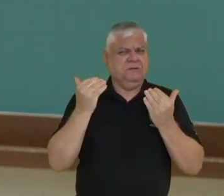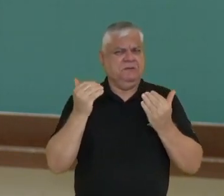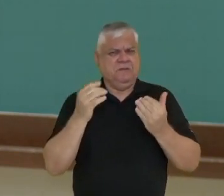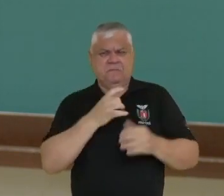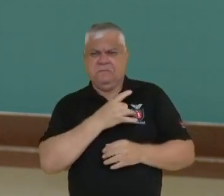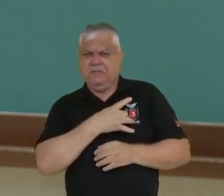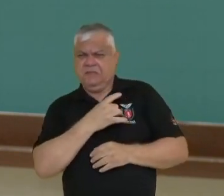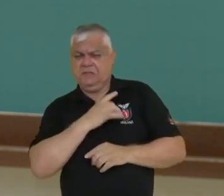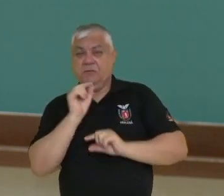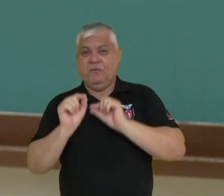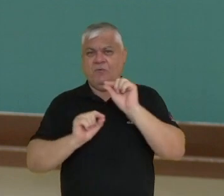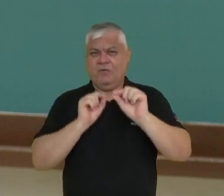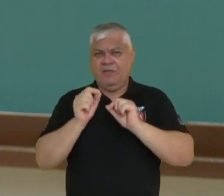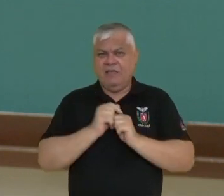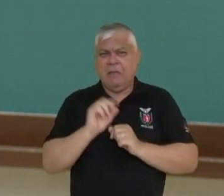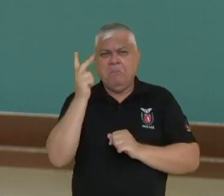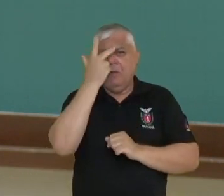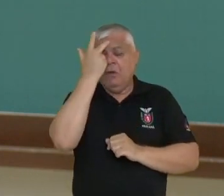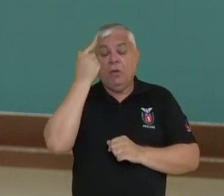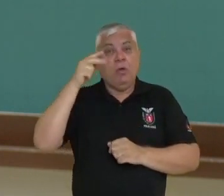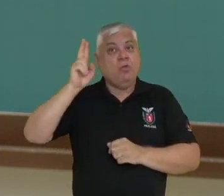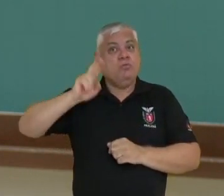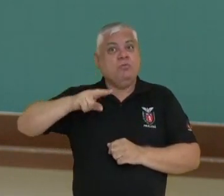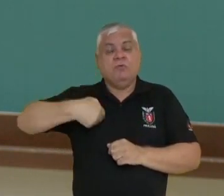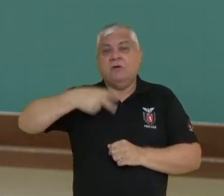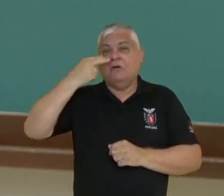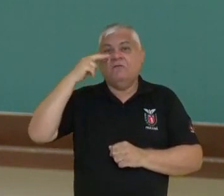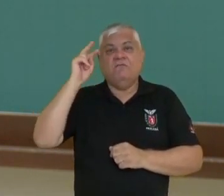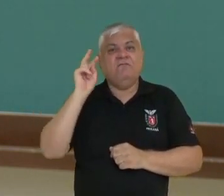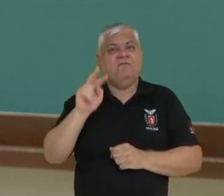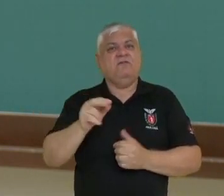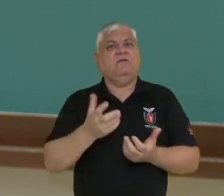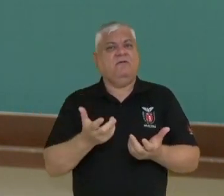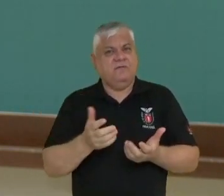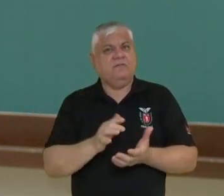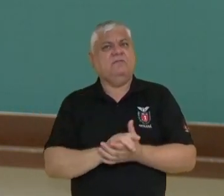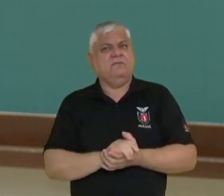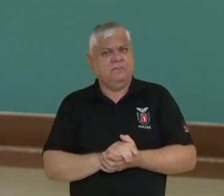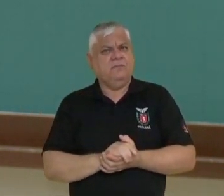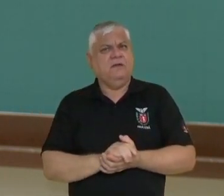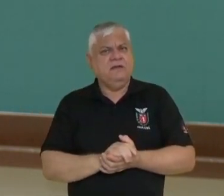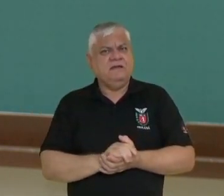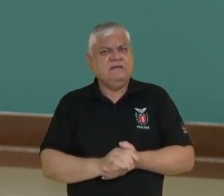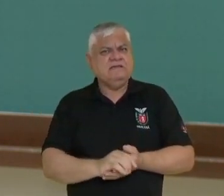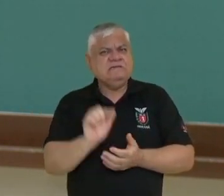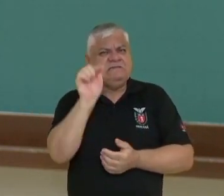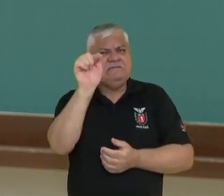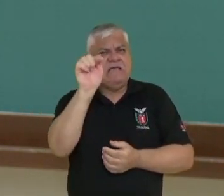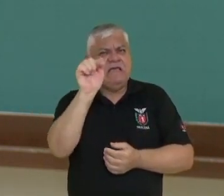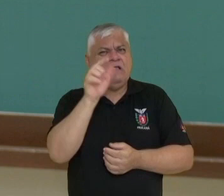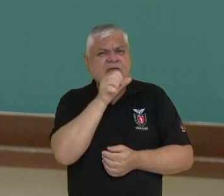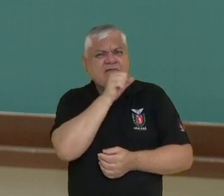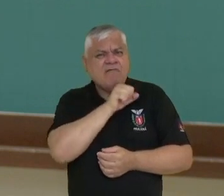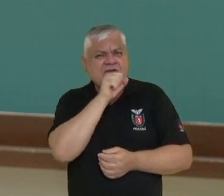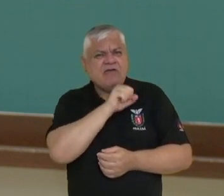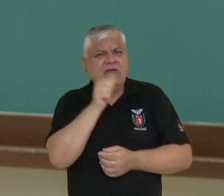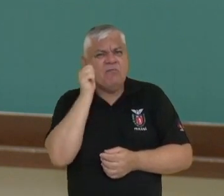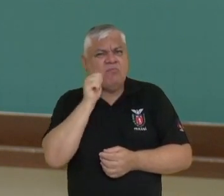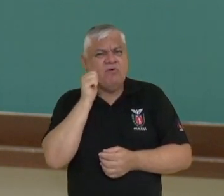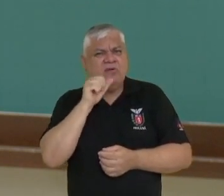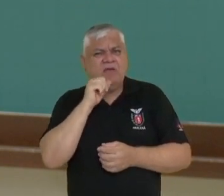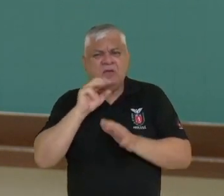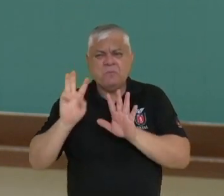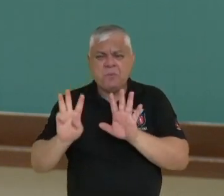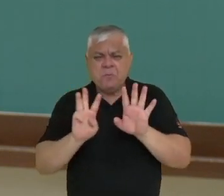assustadora, para aquelas pessoas ali que não costumavam, ver uma cena dessas. Então, lhe pareceu assim